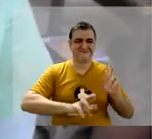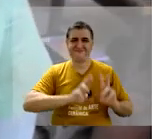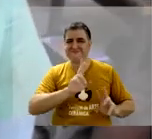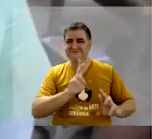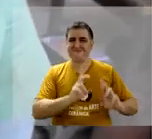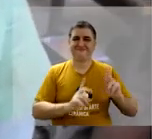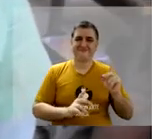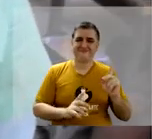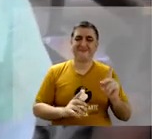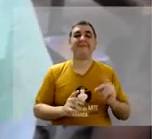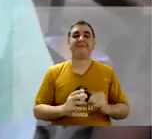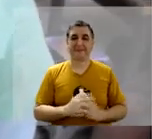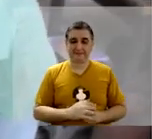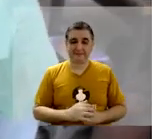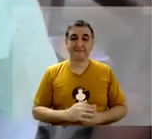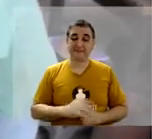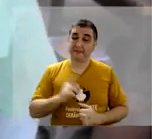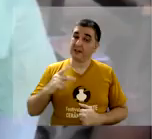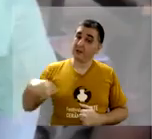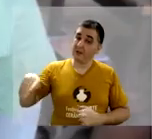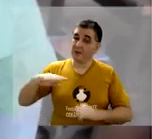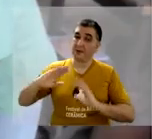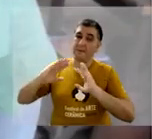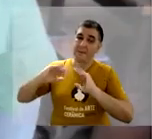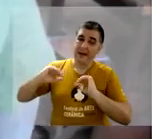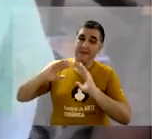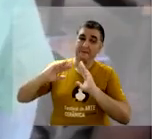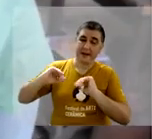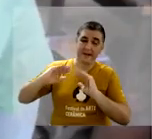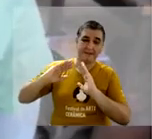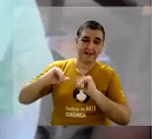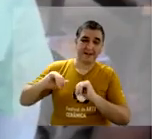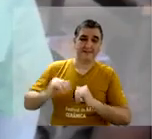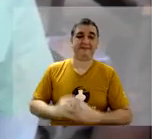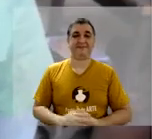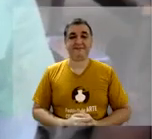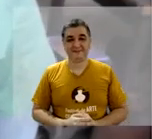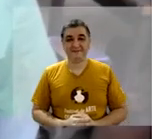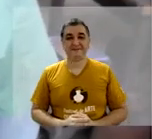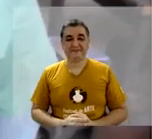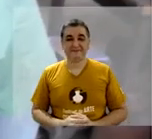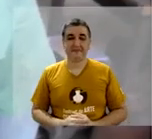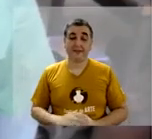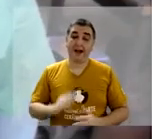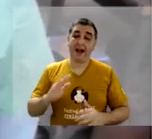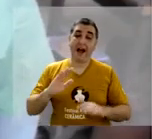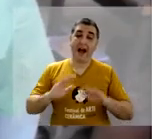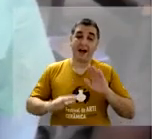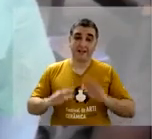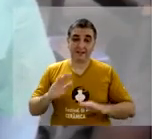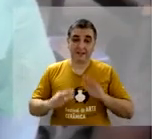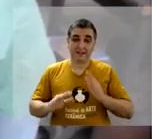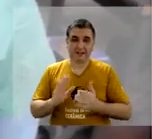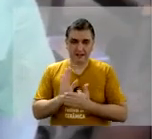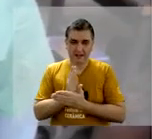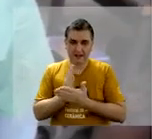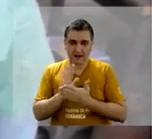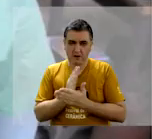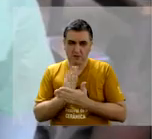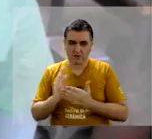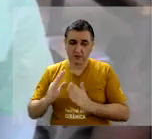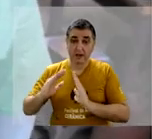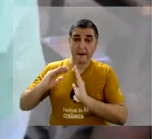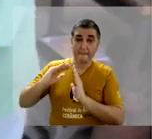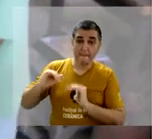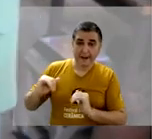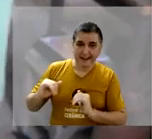mais peça diferente. Eu procuro fazer mais coisa que o povo faz. E que o povo me encomenda também. Tem